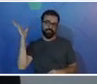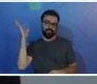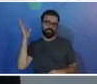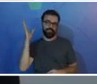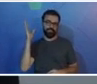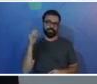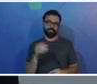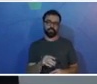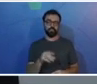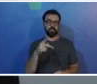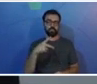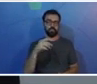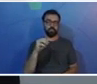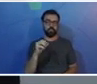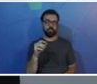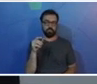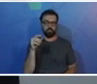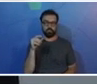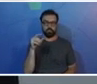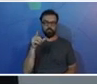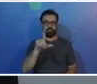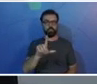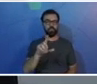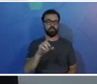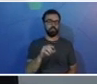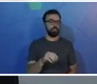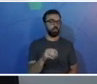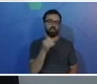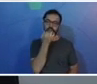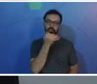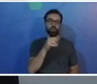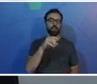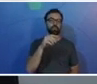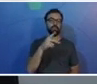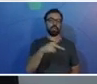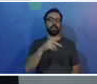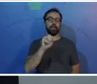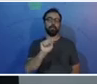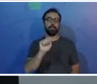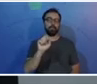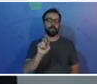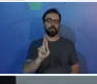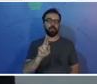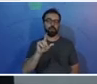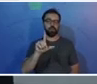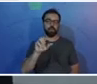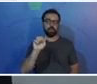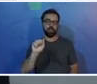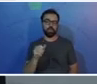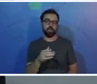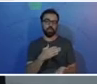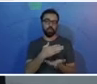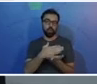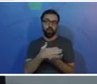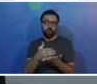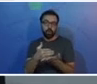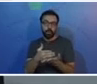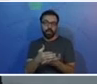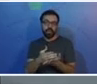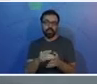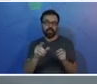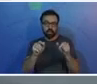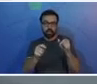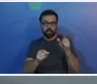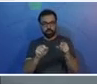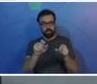Lemos. A Paula Lemos vai começar a sua gestão em 2021. Então, ela começa a governar,